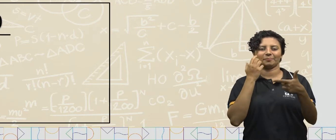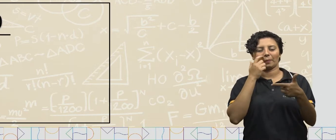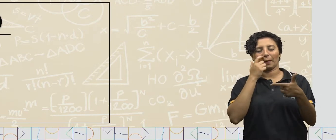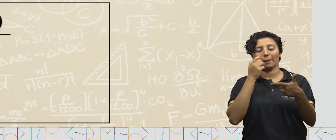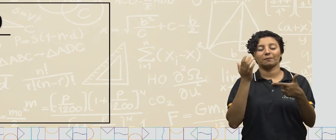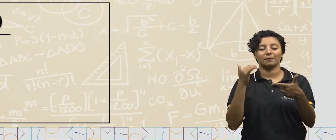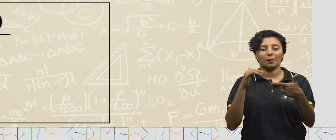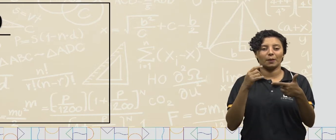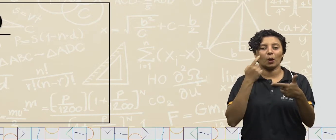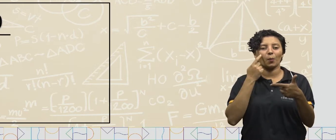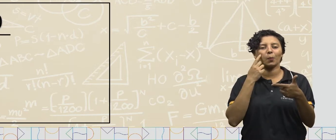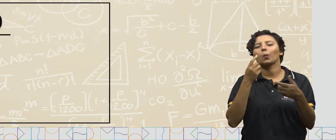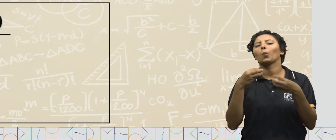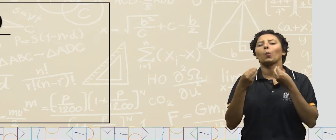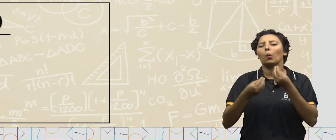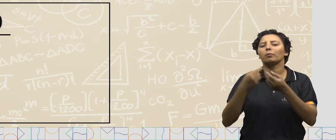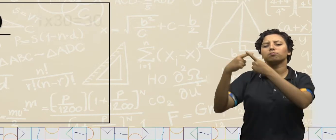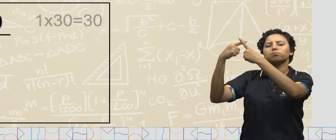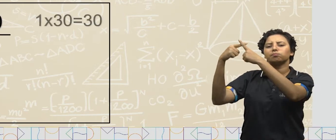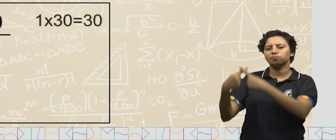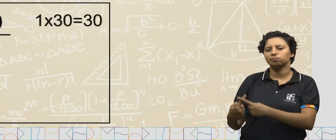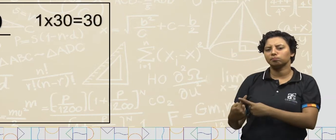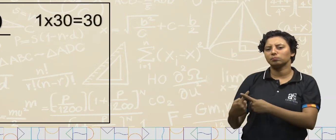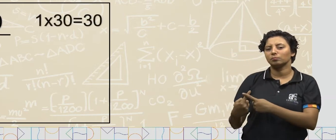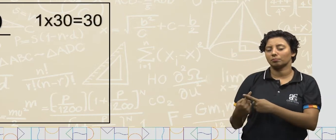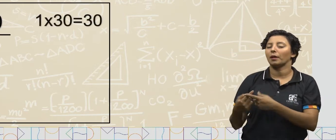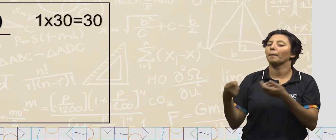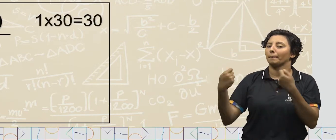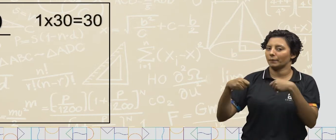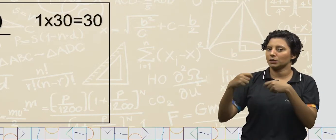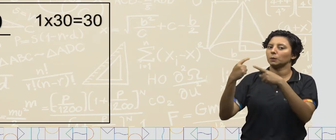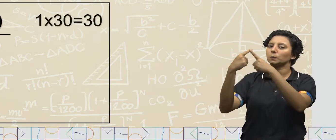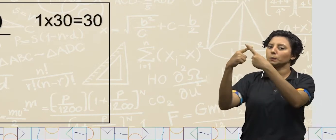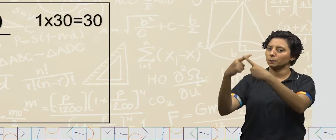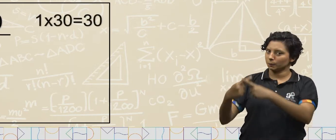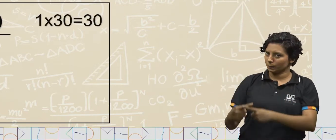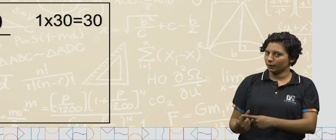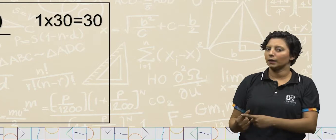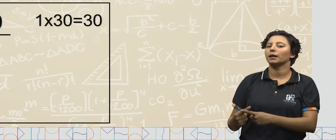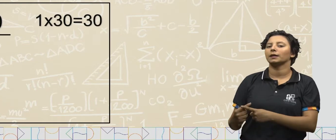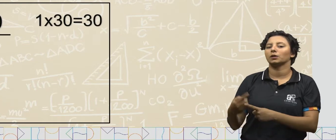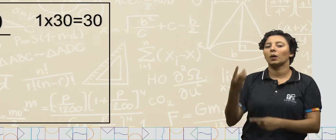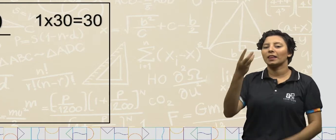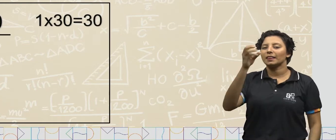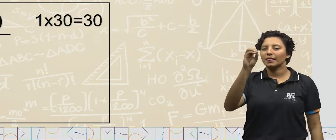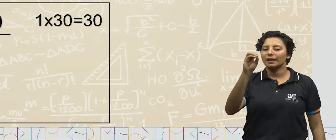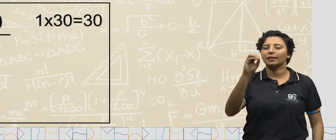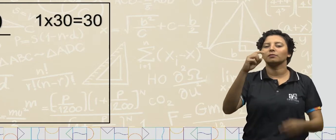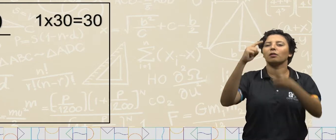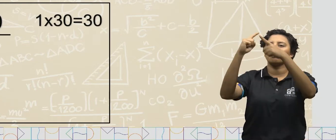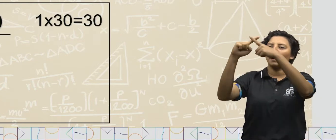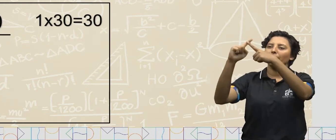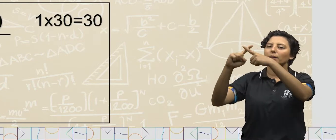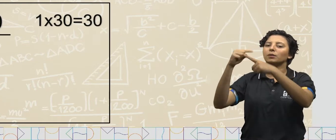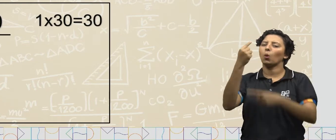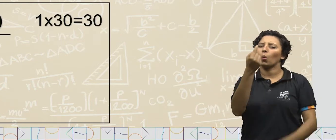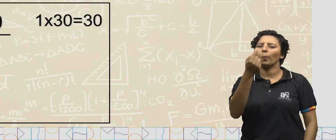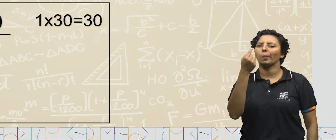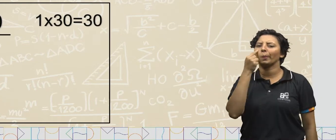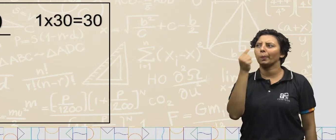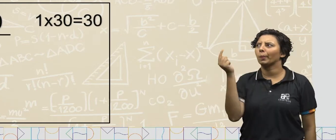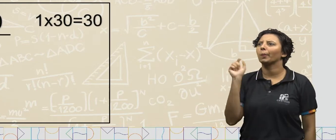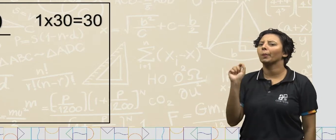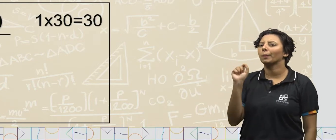próximo possível. Vamos ver. Faremos a multiplicação de 30 uma vez.